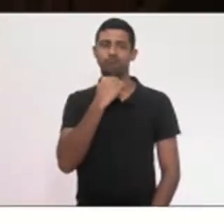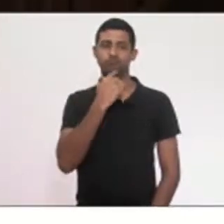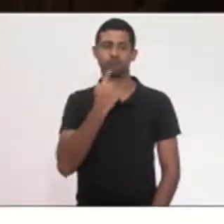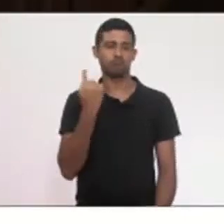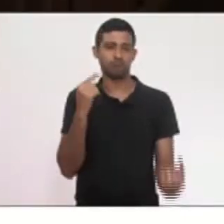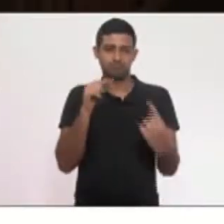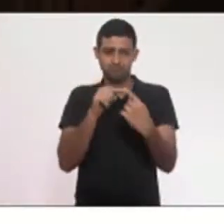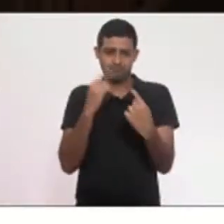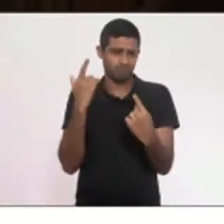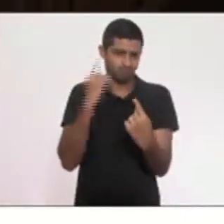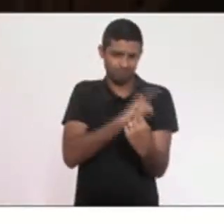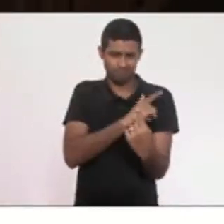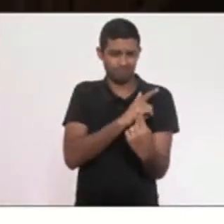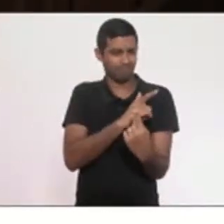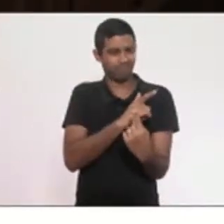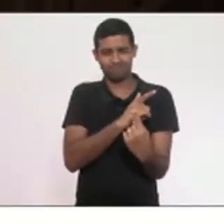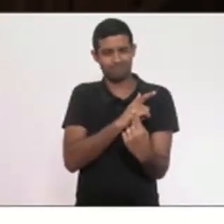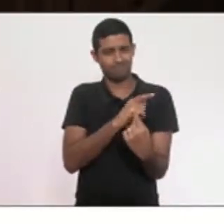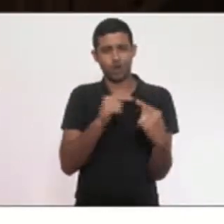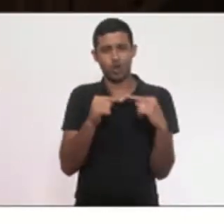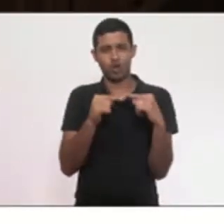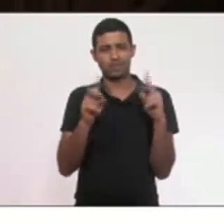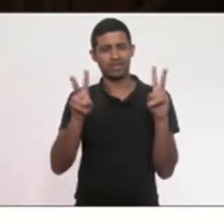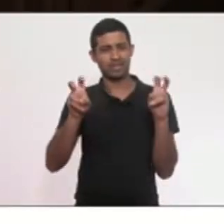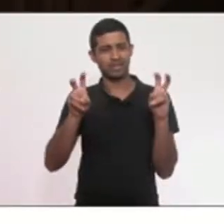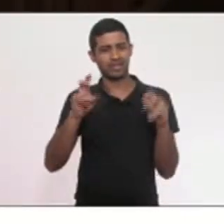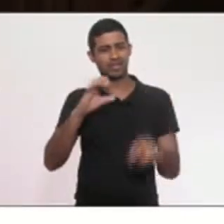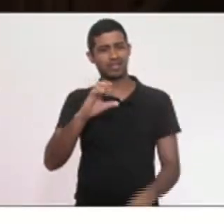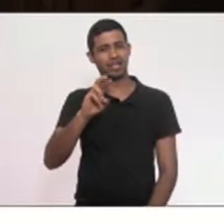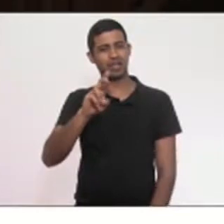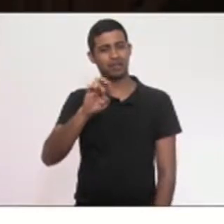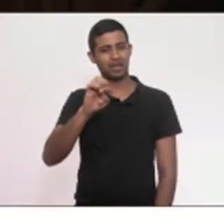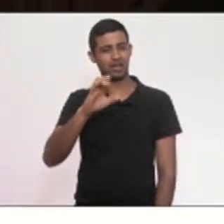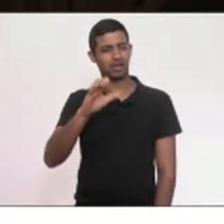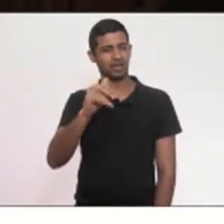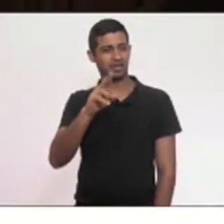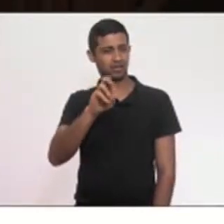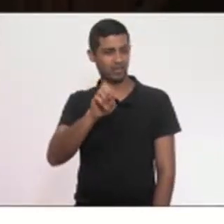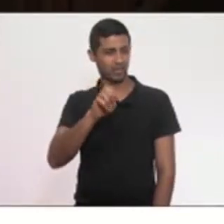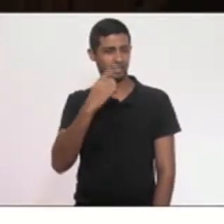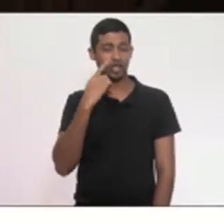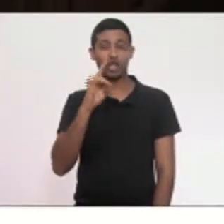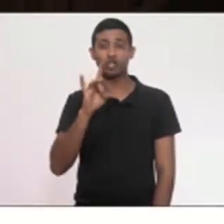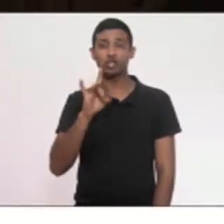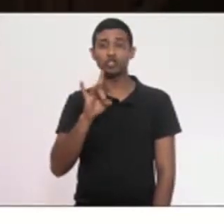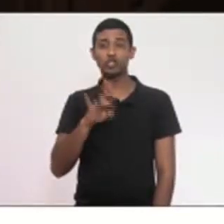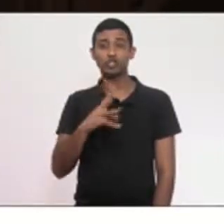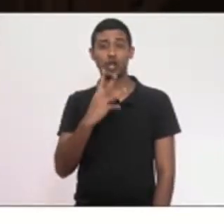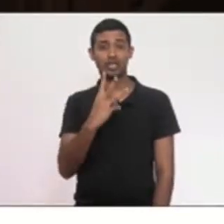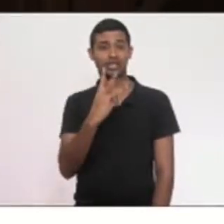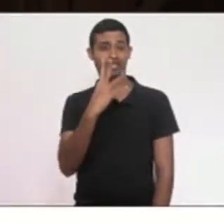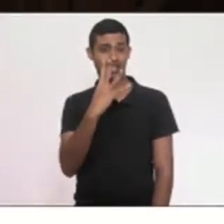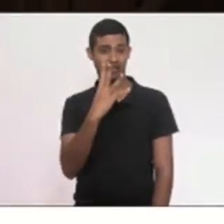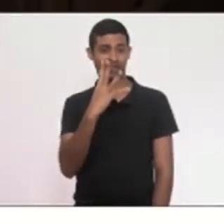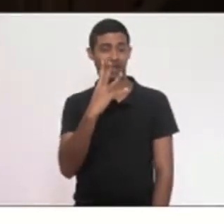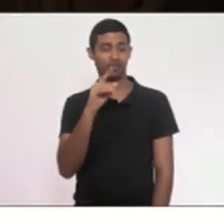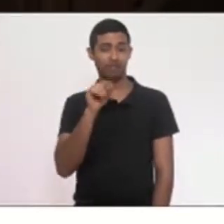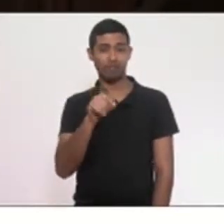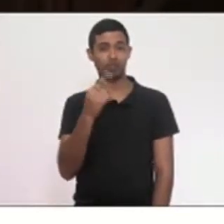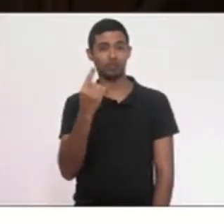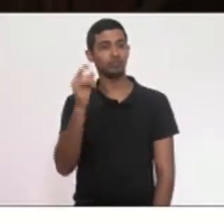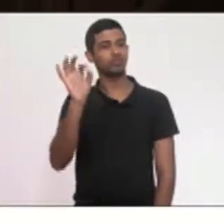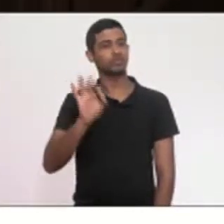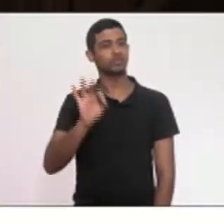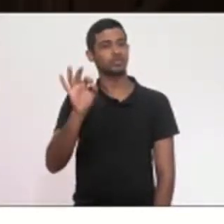desta meta em relação à creche. Apenas 50%, ou melhor, 34,1% da